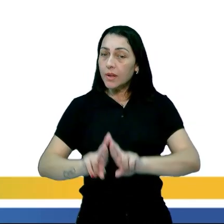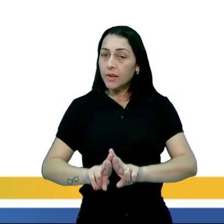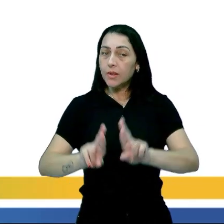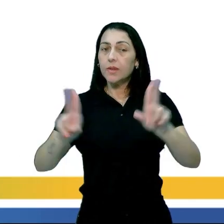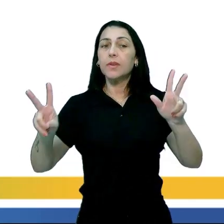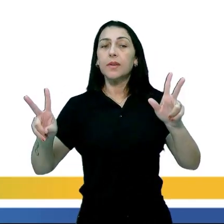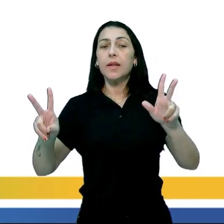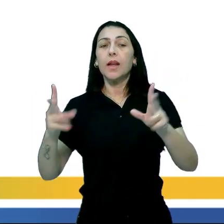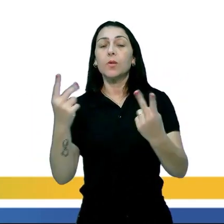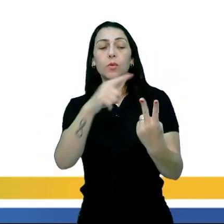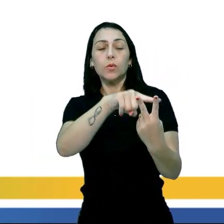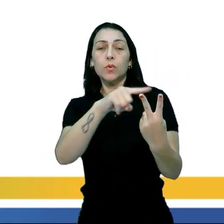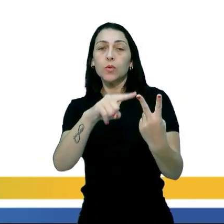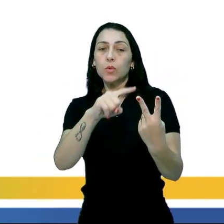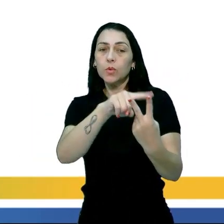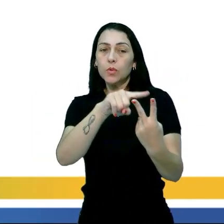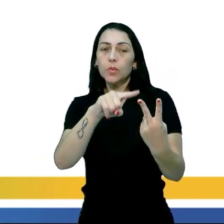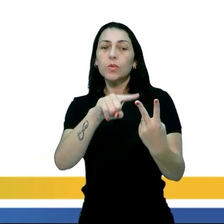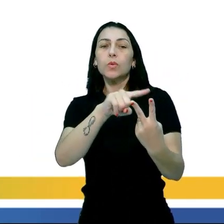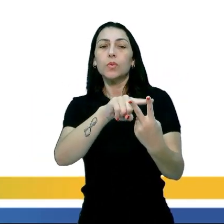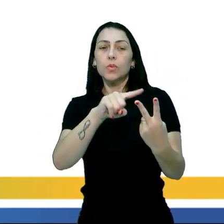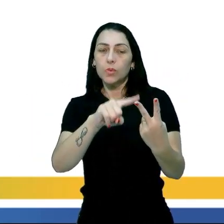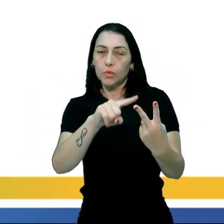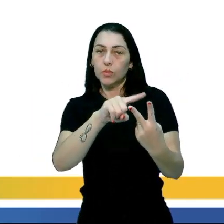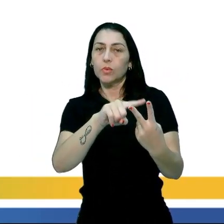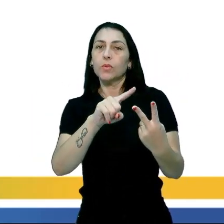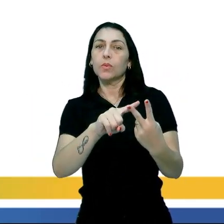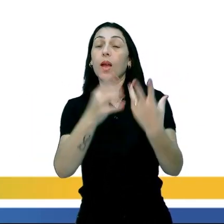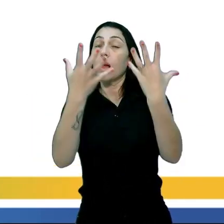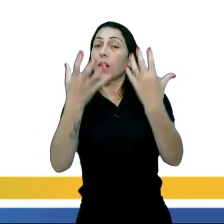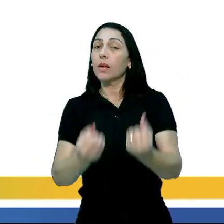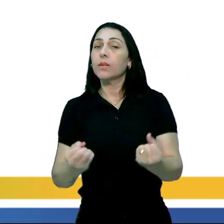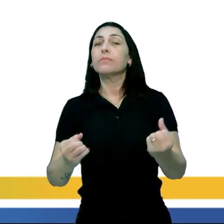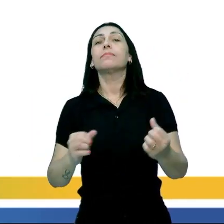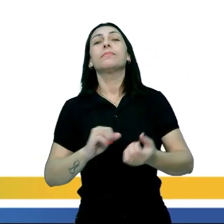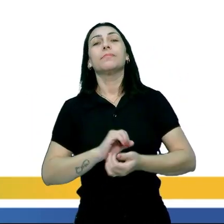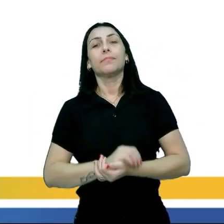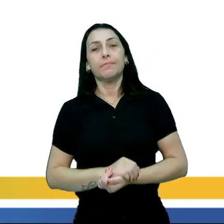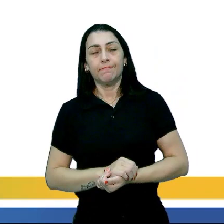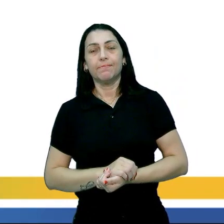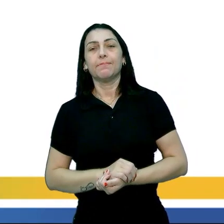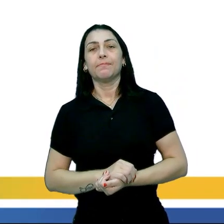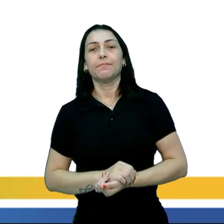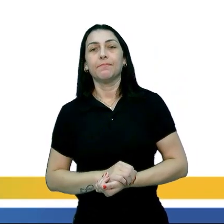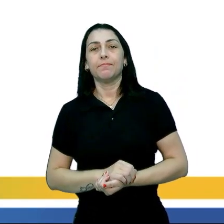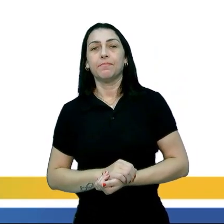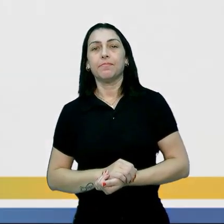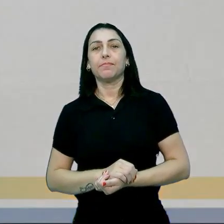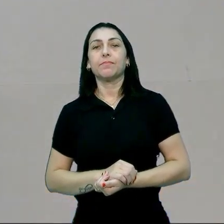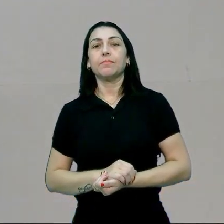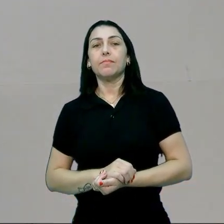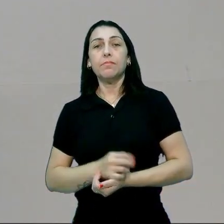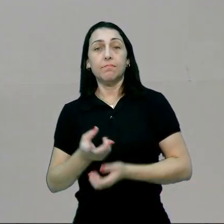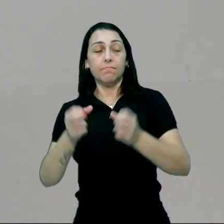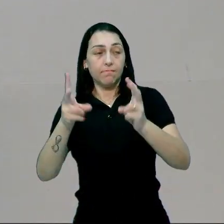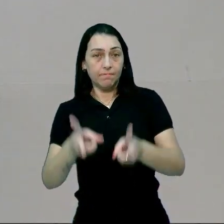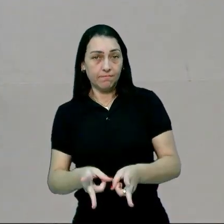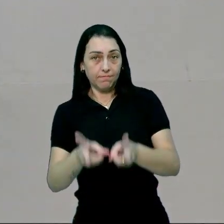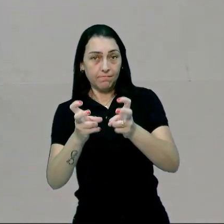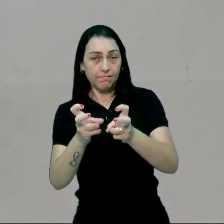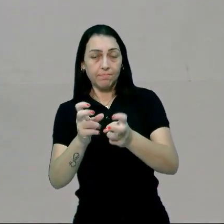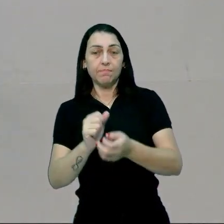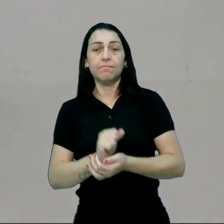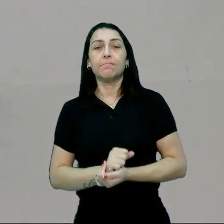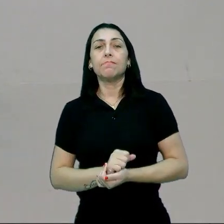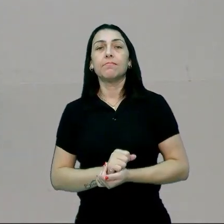ou patológico, e a distinção entre os dois é a sua regularidade. Então percebam o